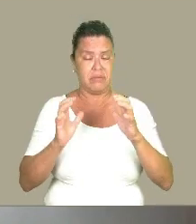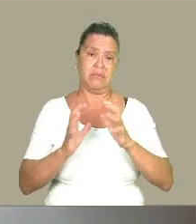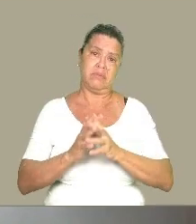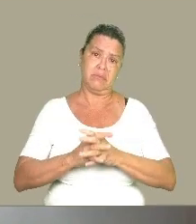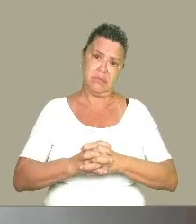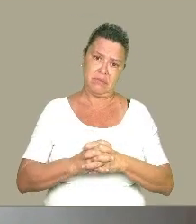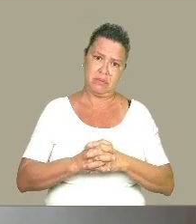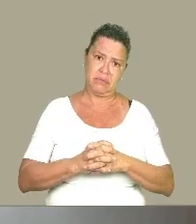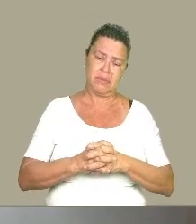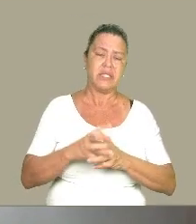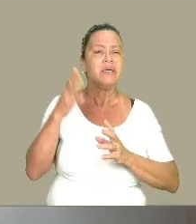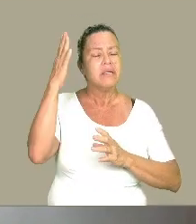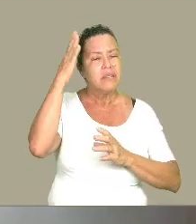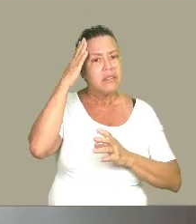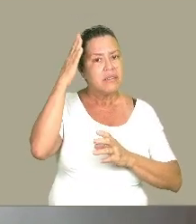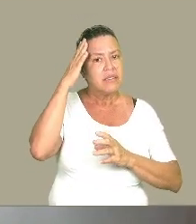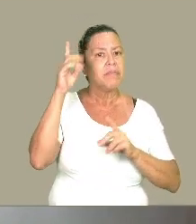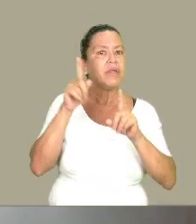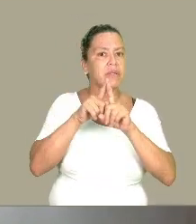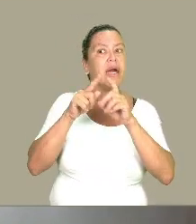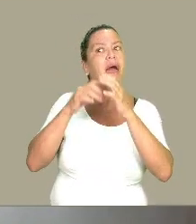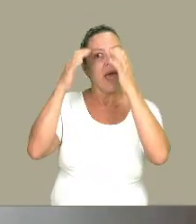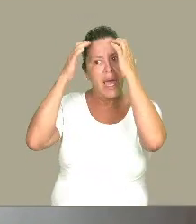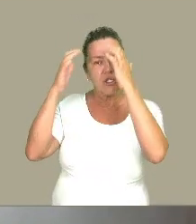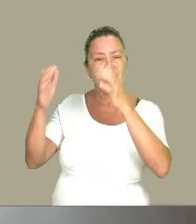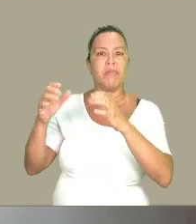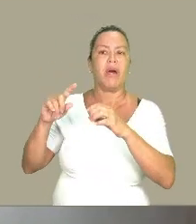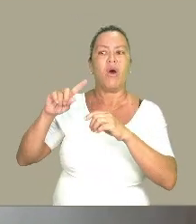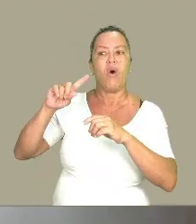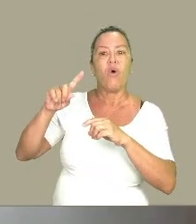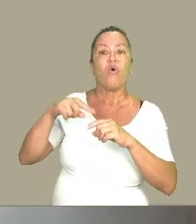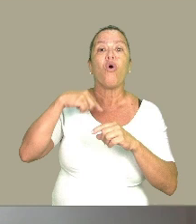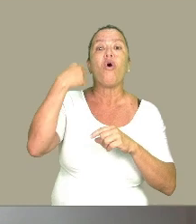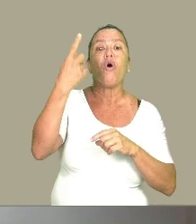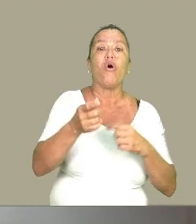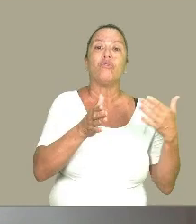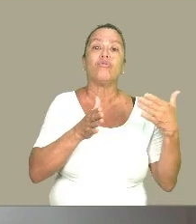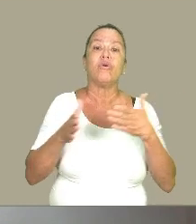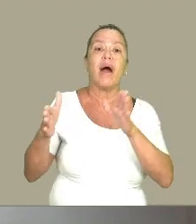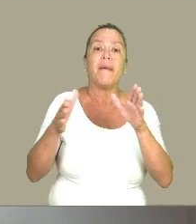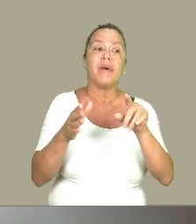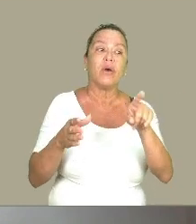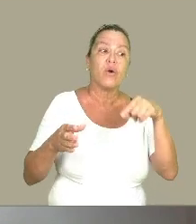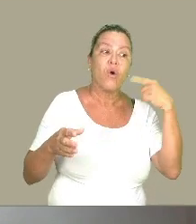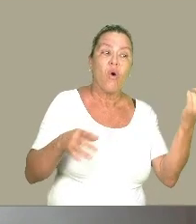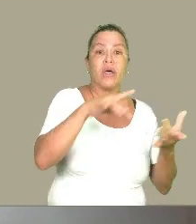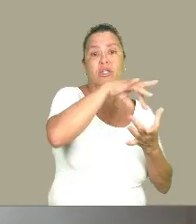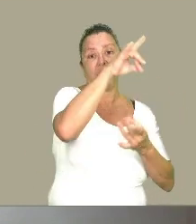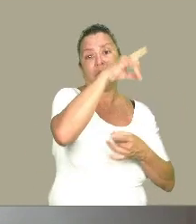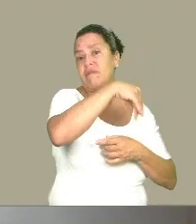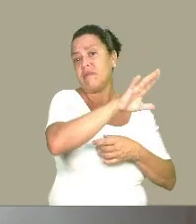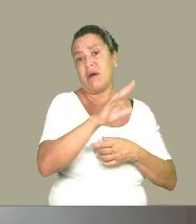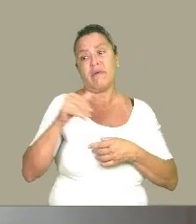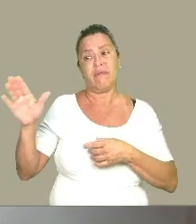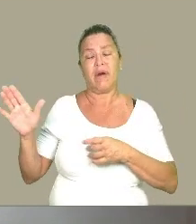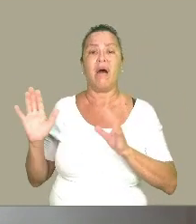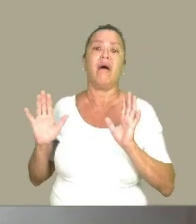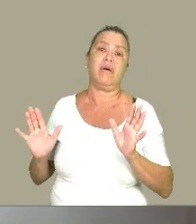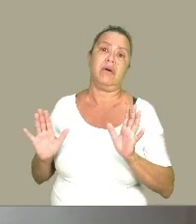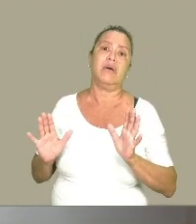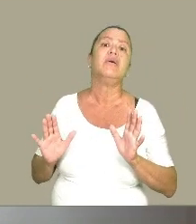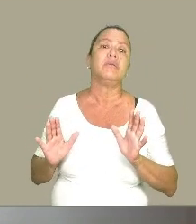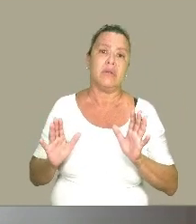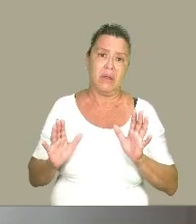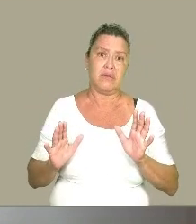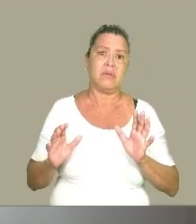né? Sabendo, inclusive, respeitar os próximos caminhos que aquele outro espírito vai tomar. O estabelecimento de